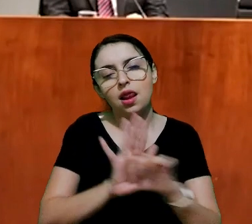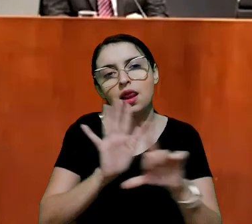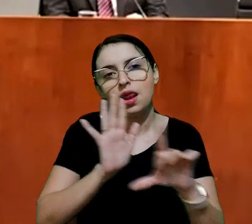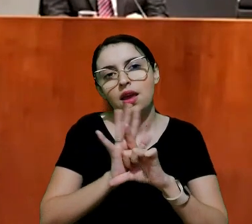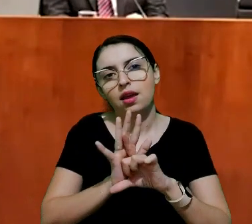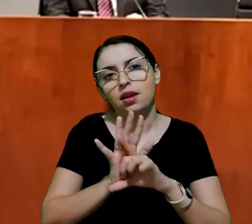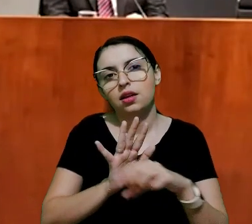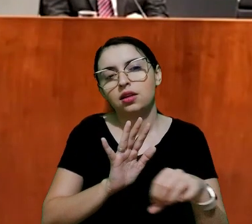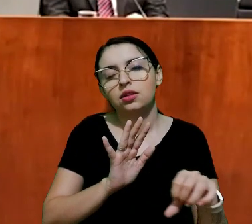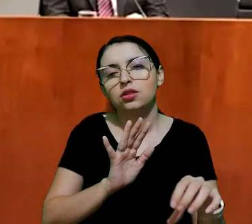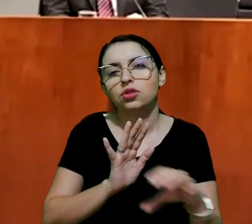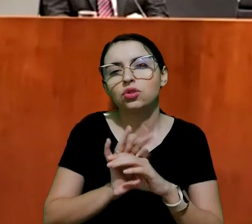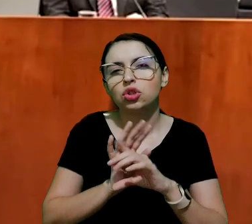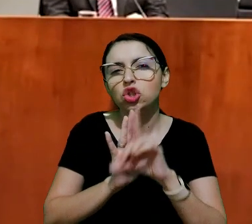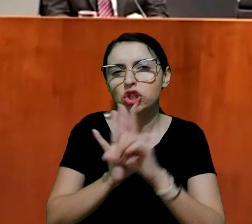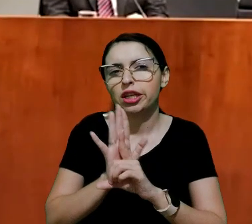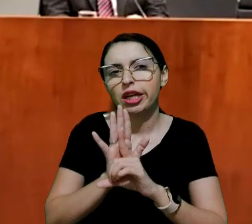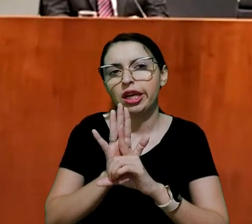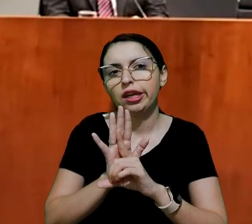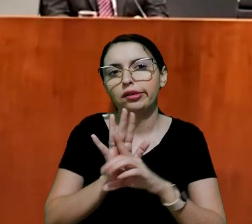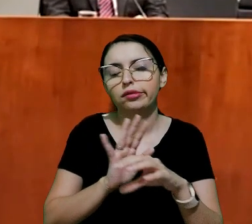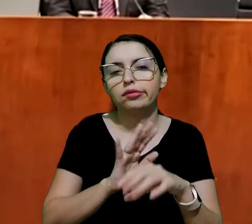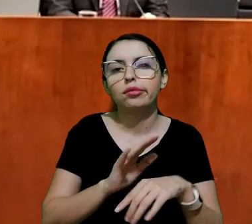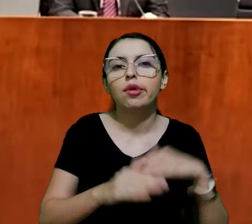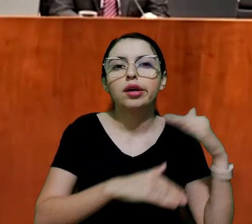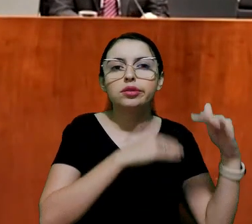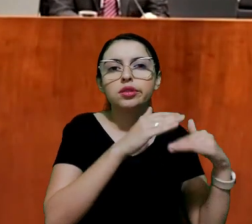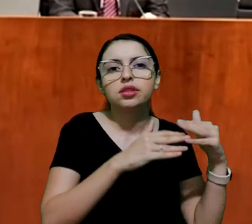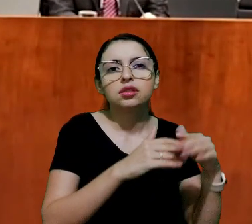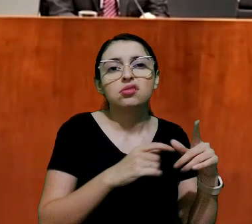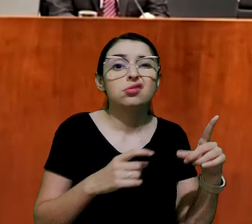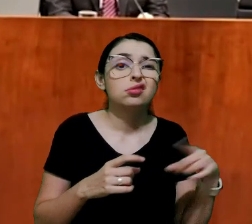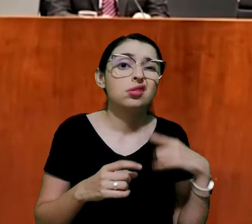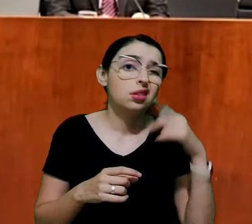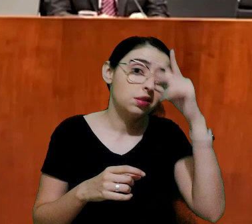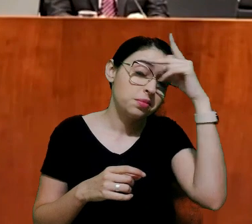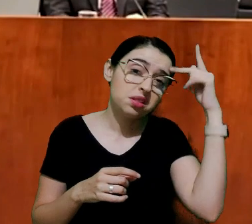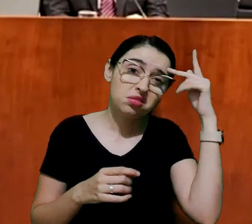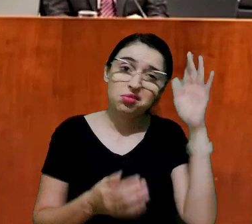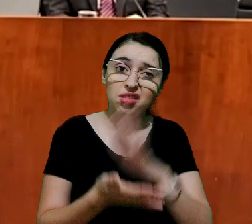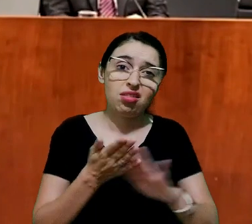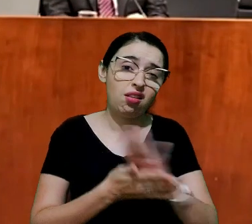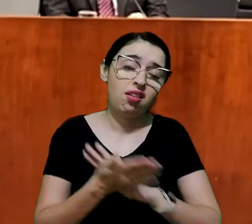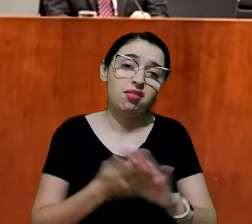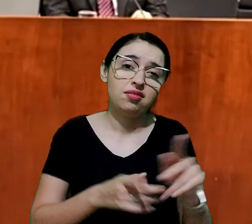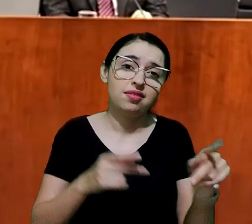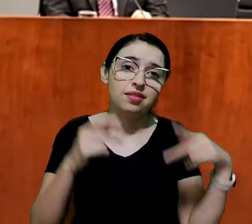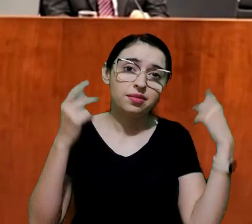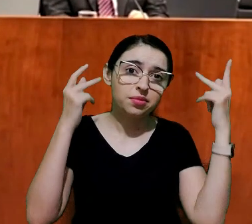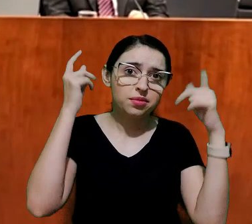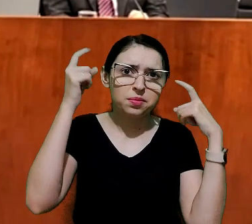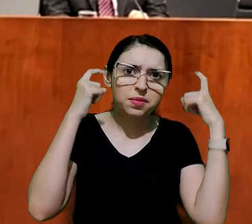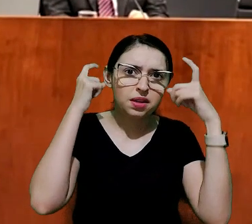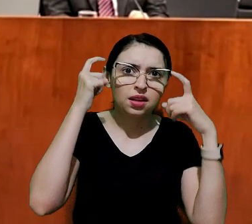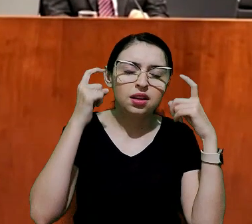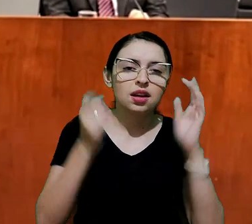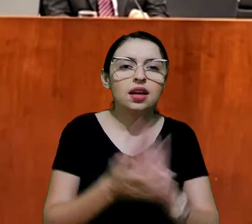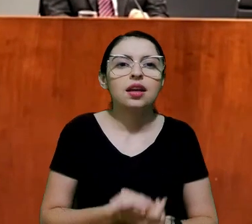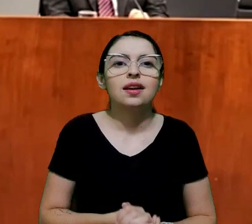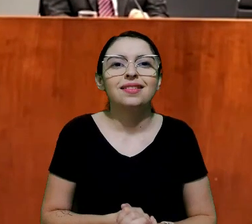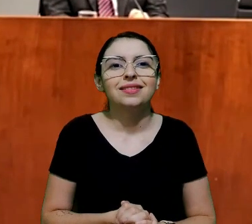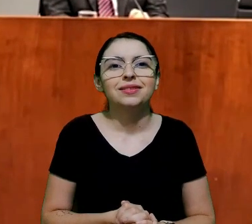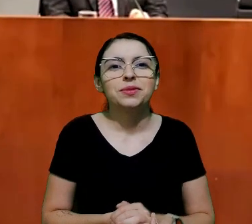direito de sucessões, ninguém mais vai se preocupar com isso. E quem sabe até o cachorrinho e o gatinho